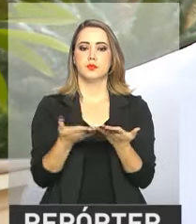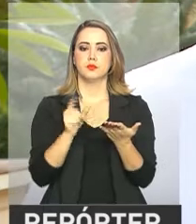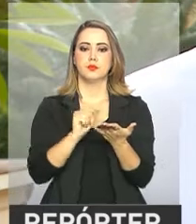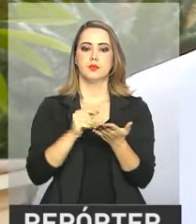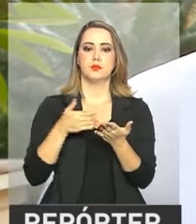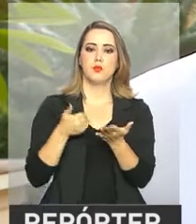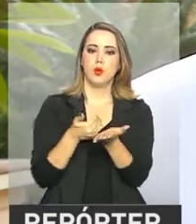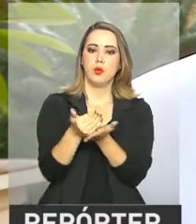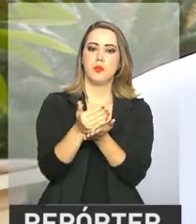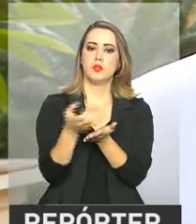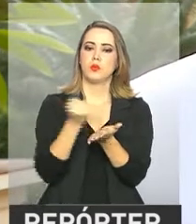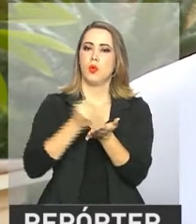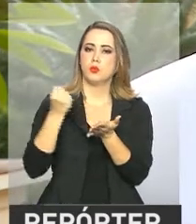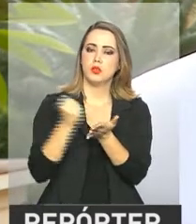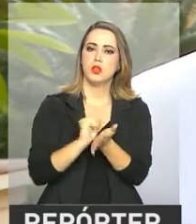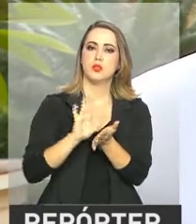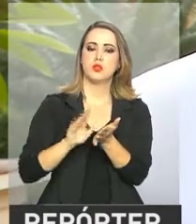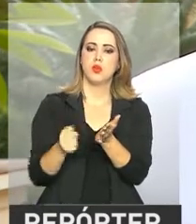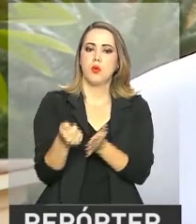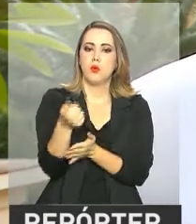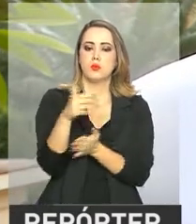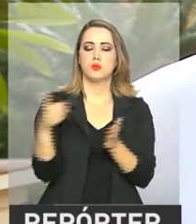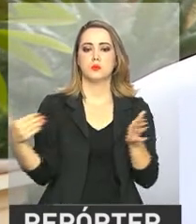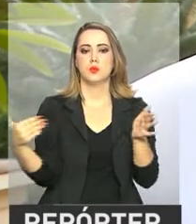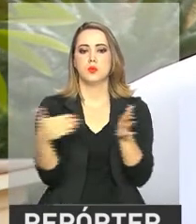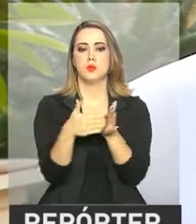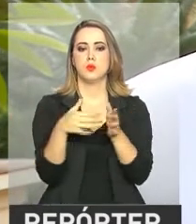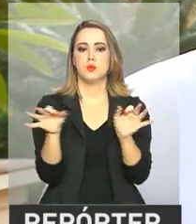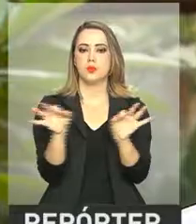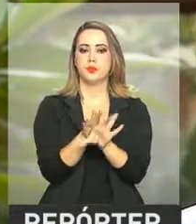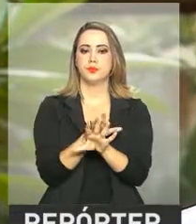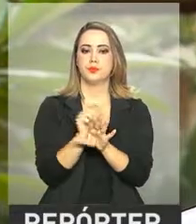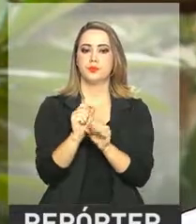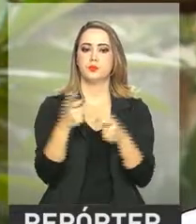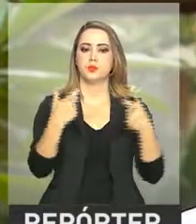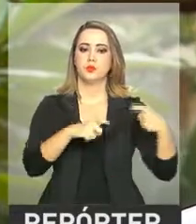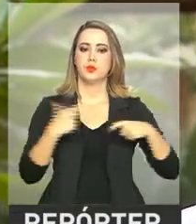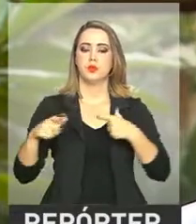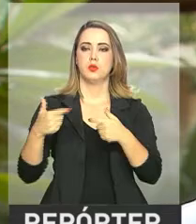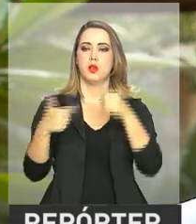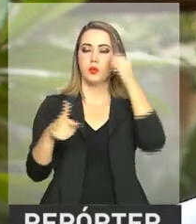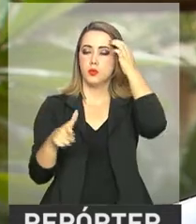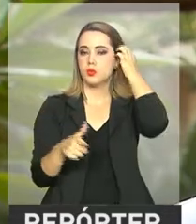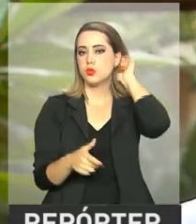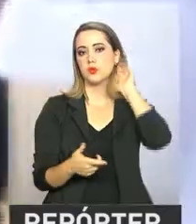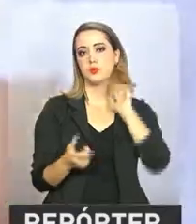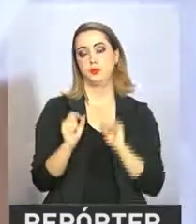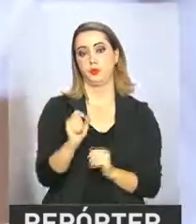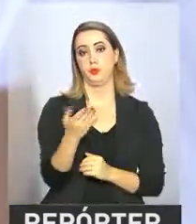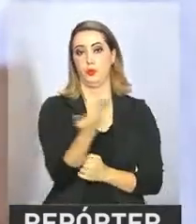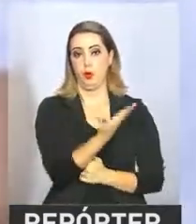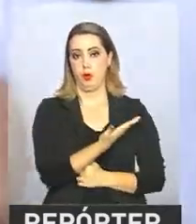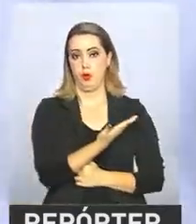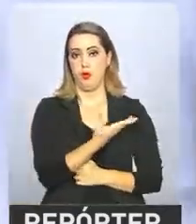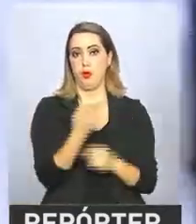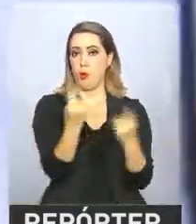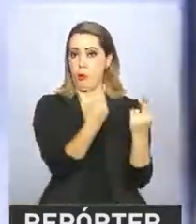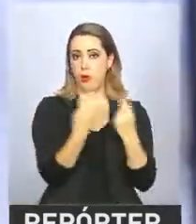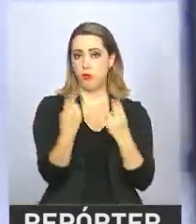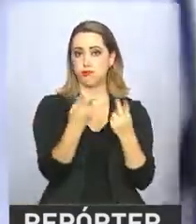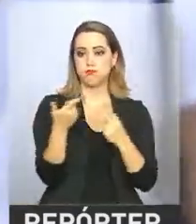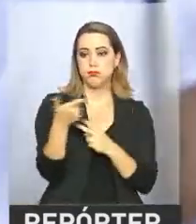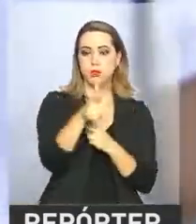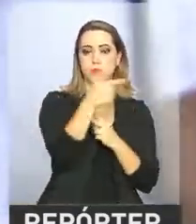contrato chegando ao fim mas não tinha pra onde mimi realocar a história de isaías se repetiu com outros três milhões